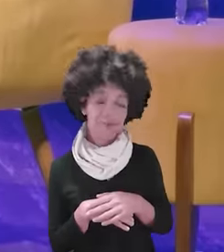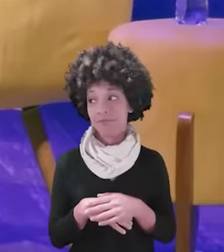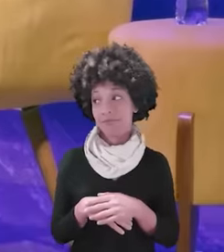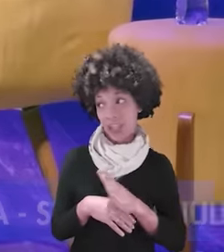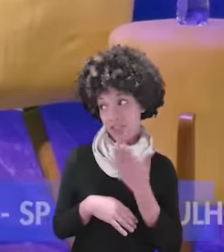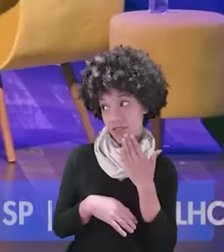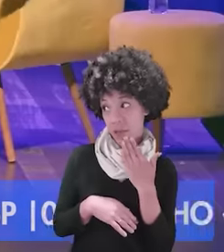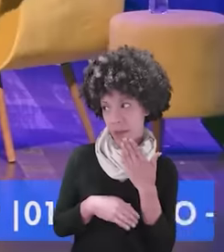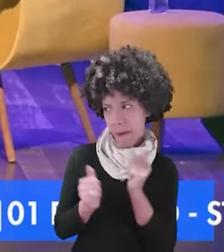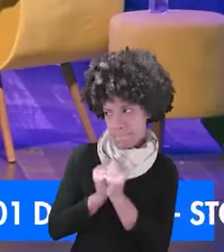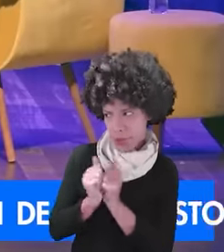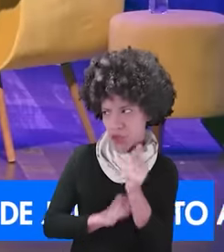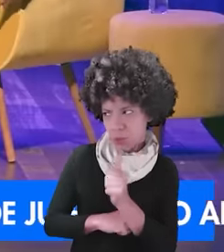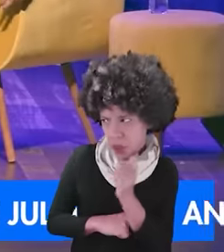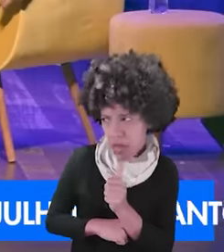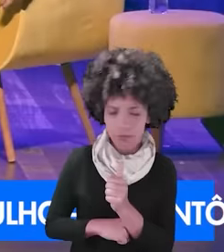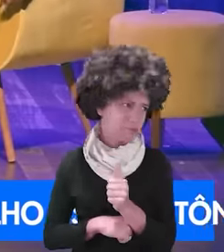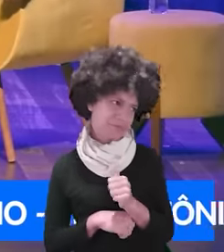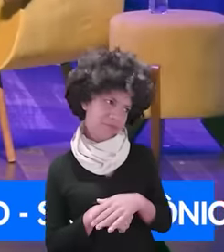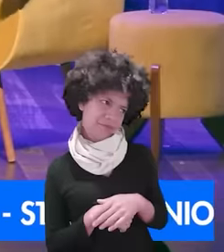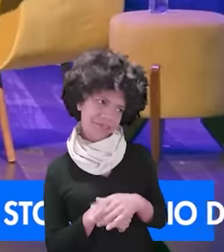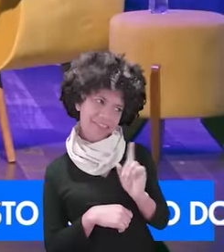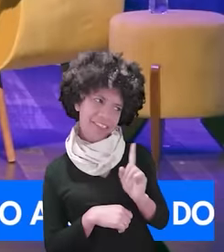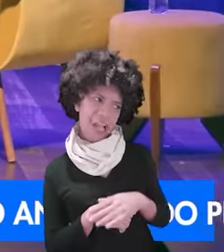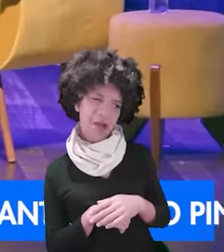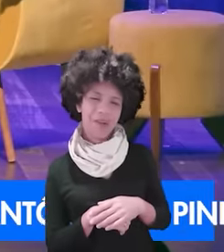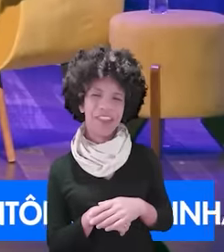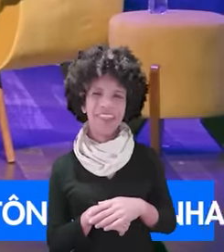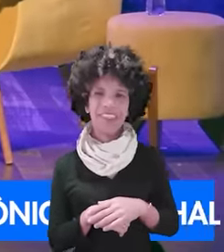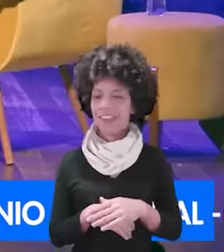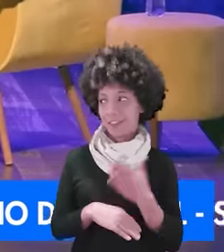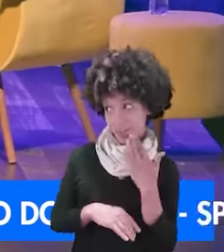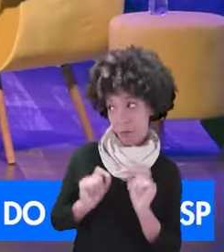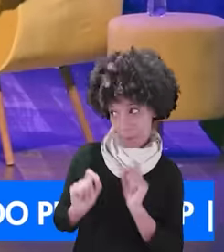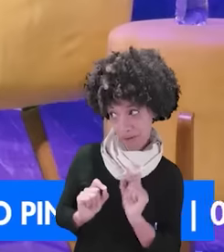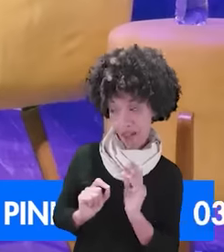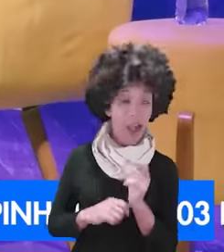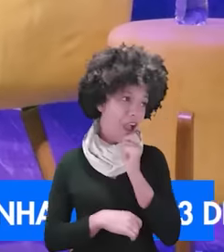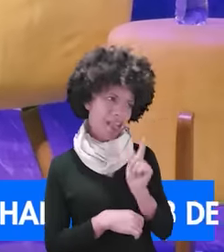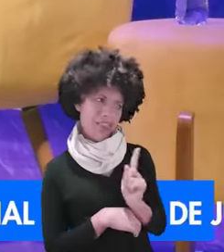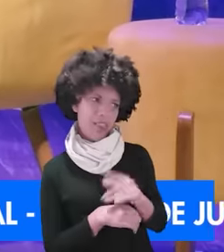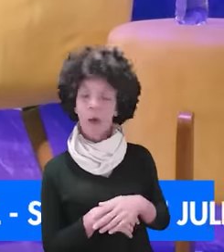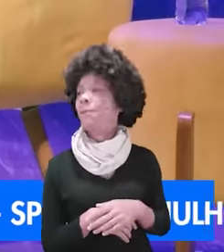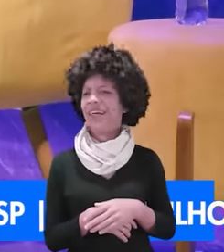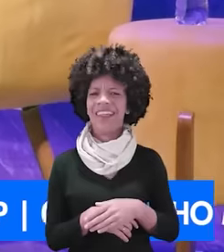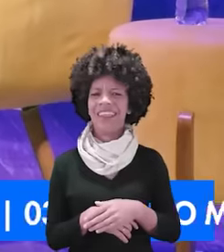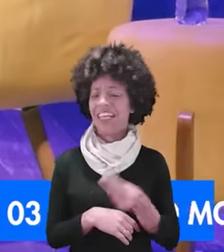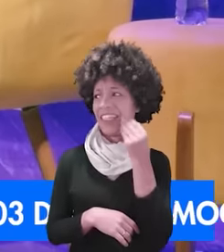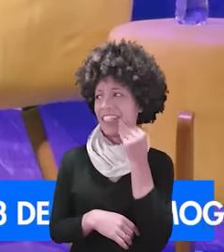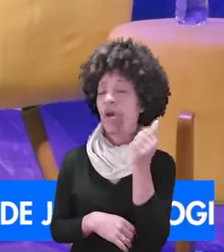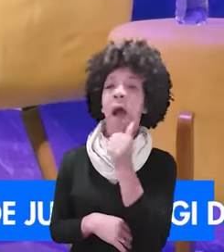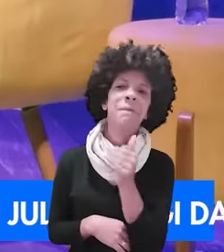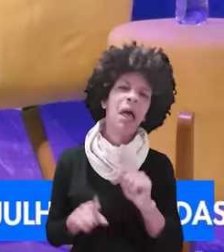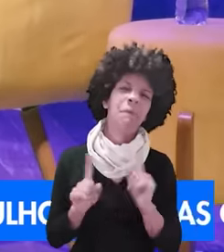que já tá pegando mulher como é que tá a história não tá ainda não começou ainda não tem que ter uma mina mas não